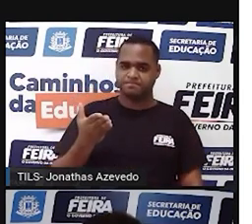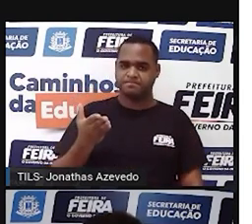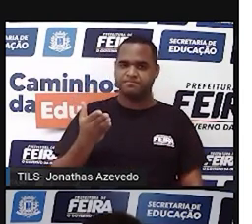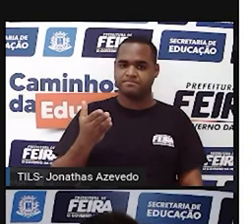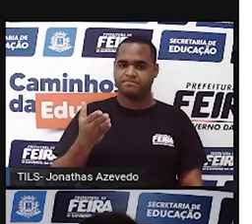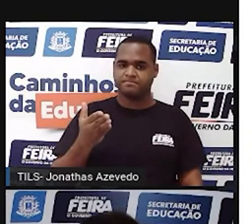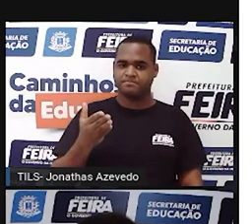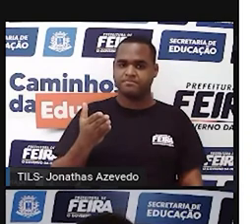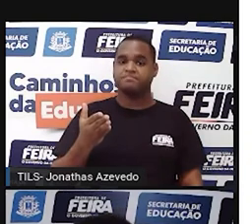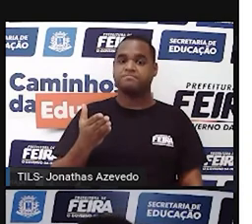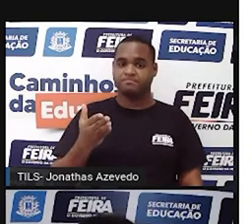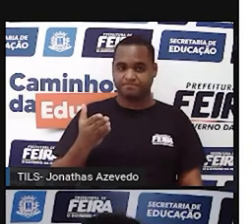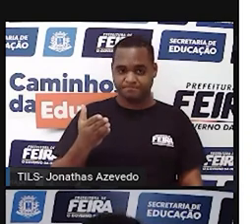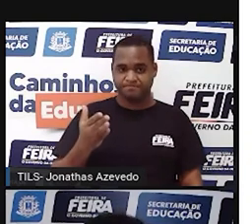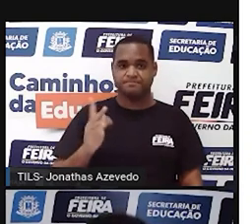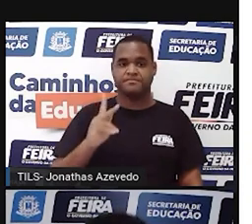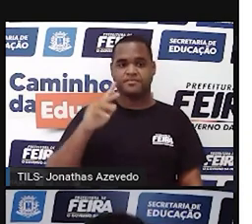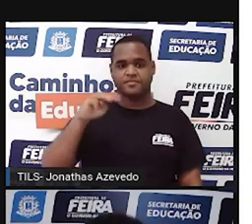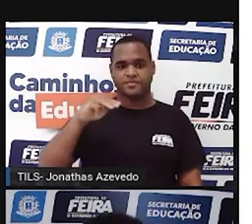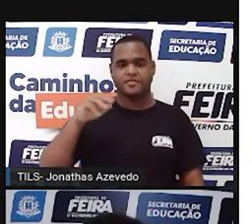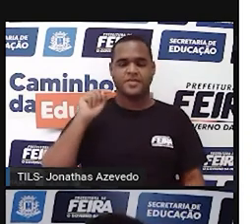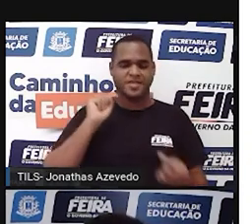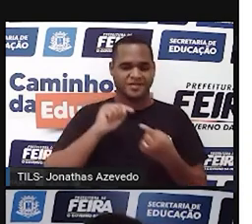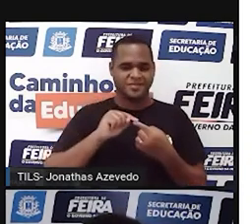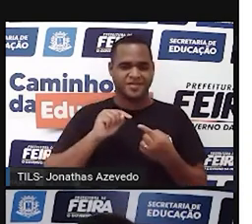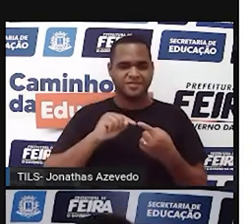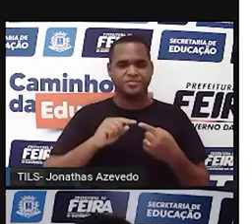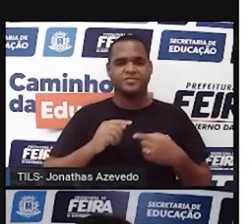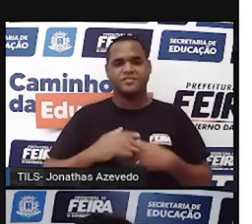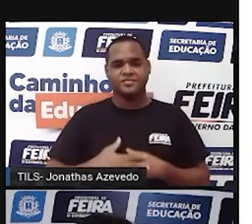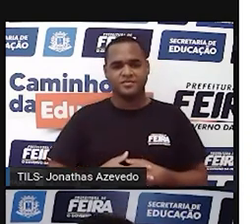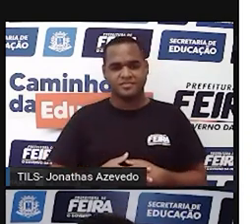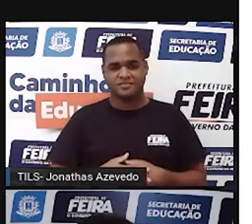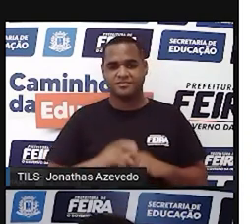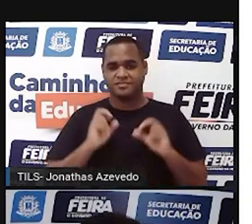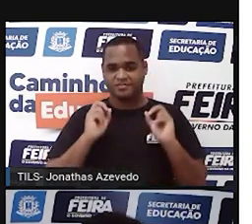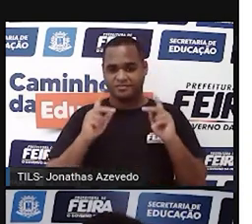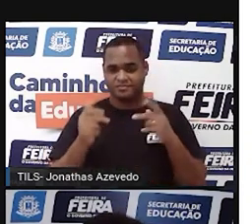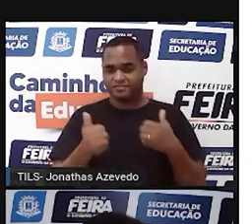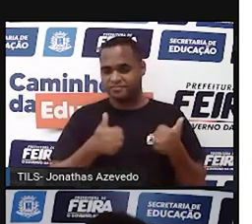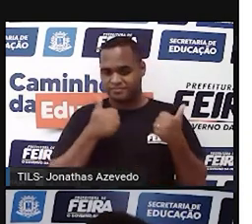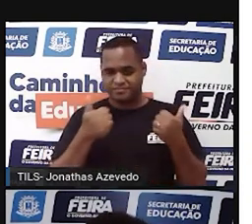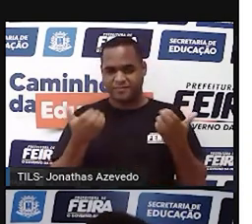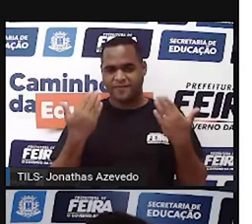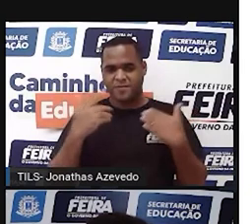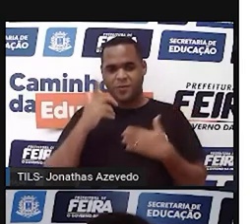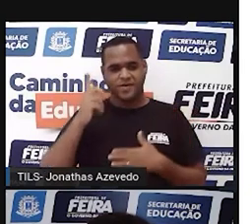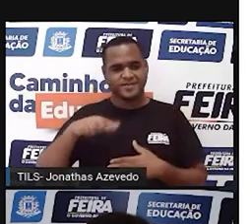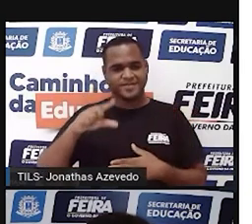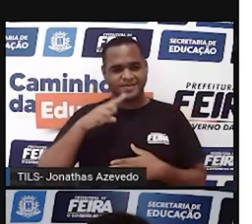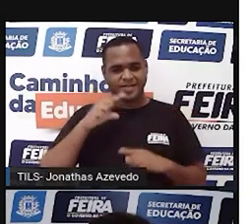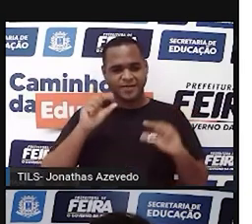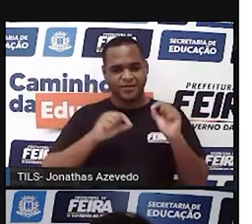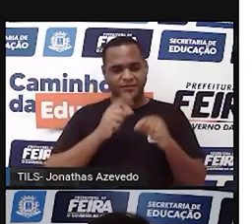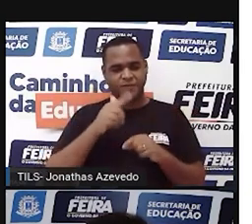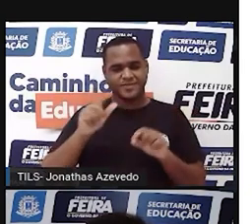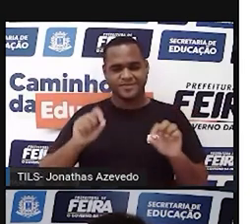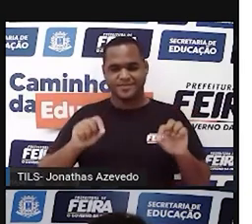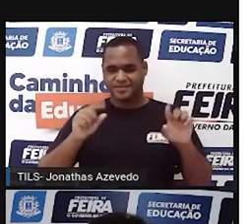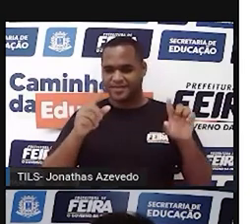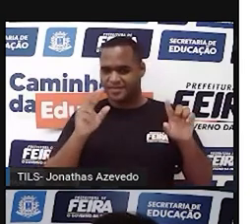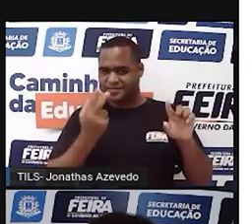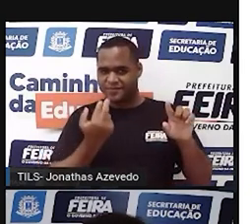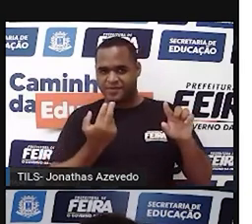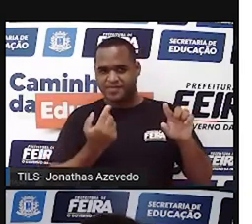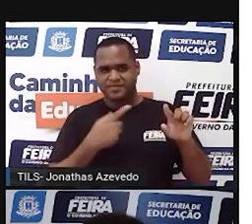o quilômetro. Beleza? Bacana. Vamos para mais uma. Próxima tela, do mesmo